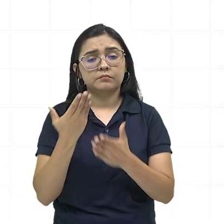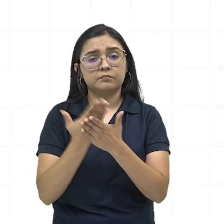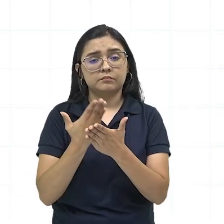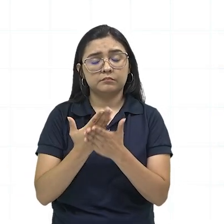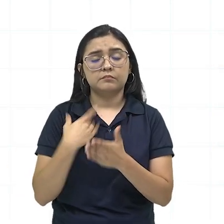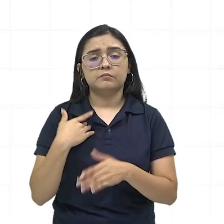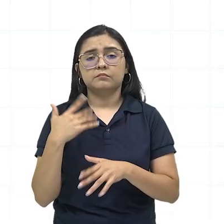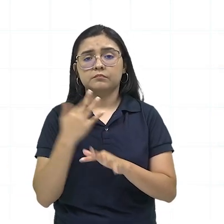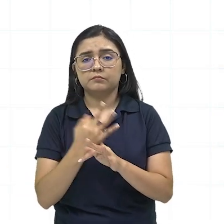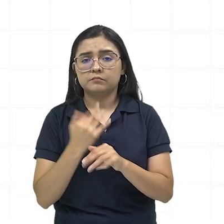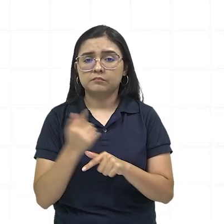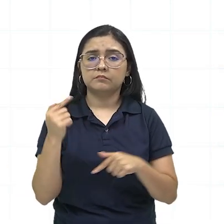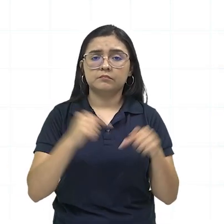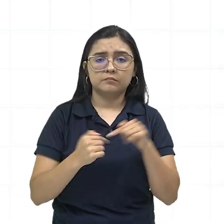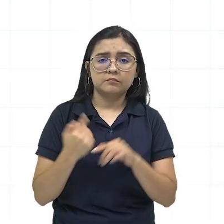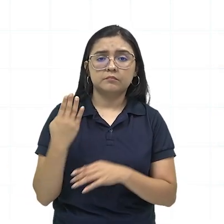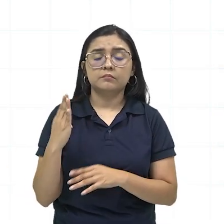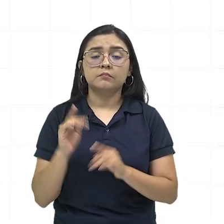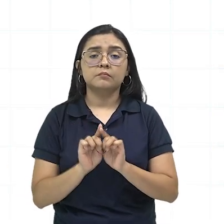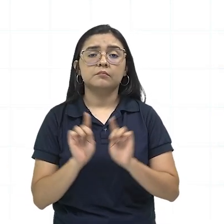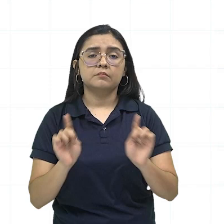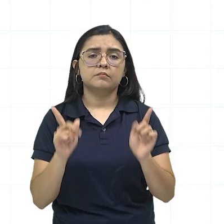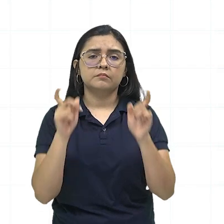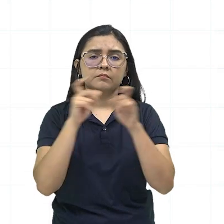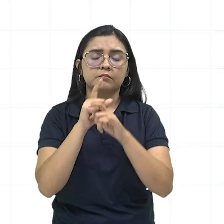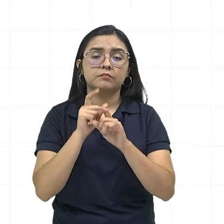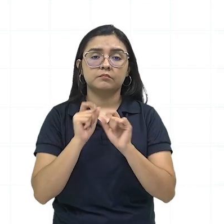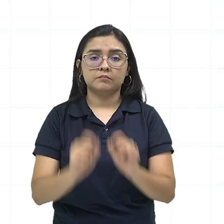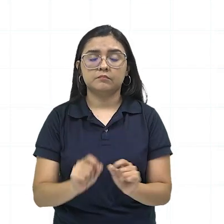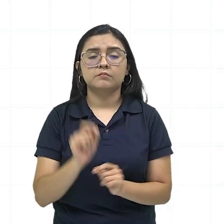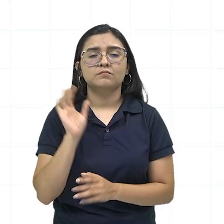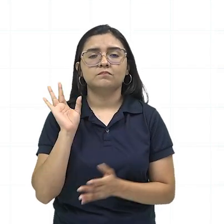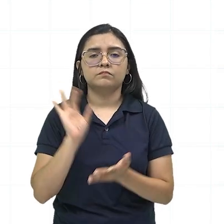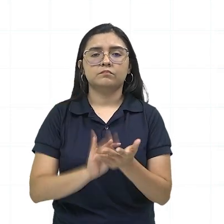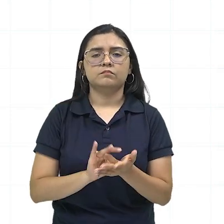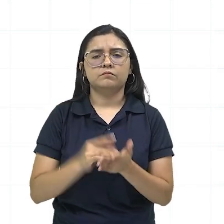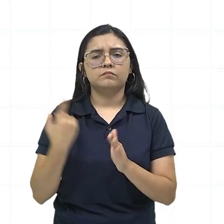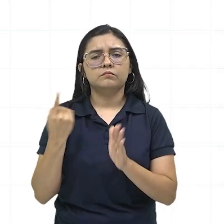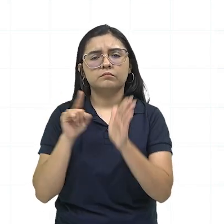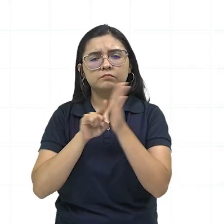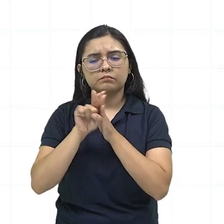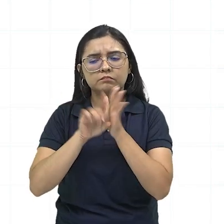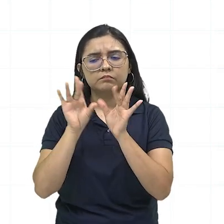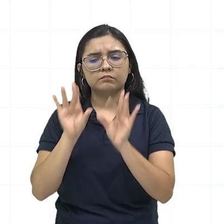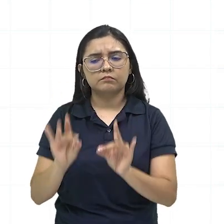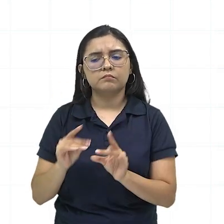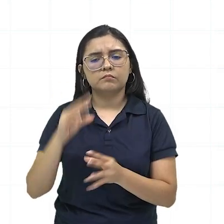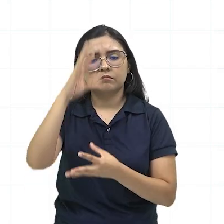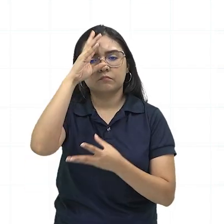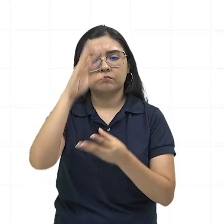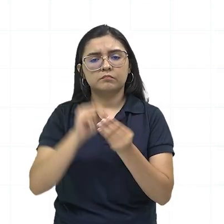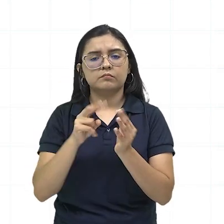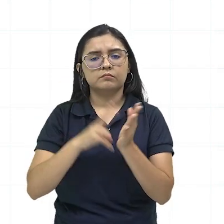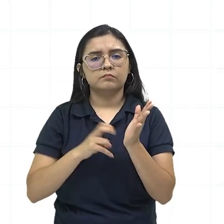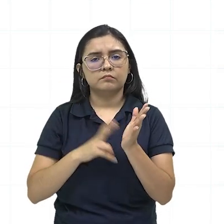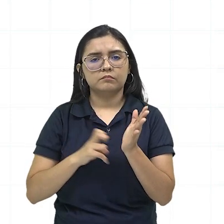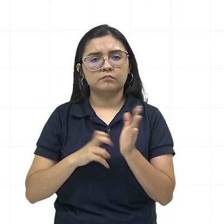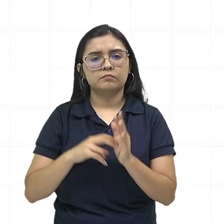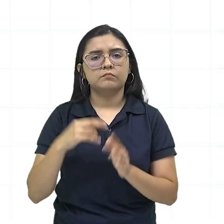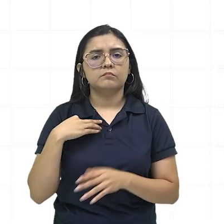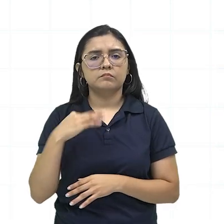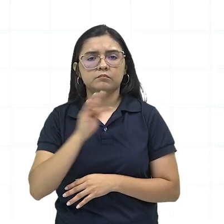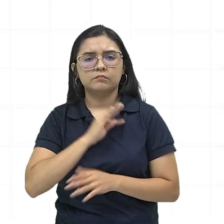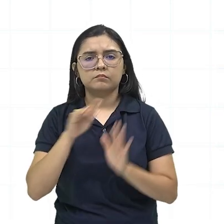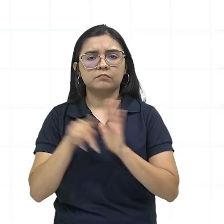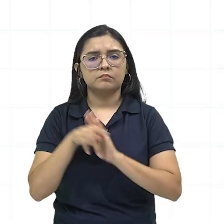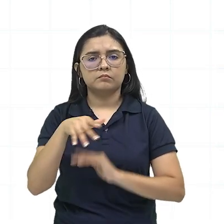estudar física, química, biologia, mas é difícil que você, de fato, se aprofunde e entenda o vocabulário técnico de todas essas áreas.